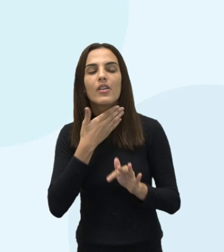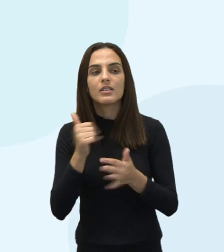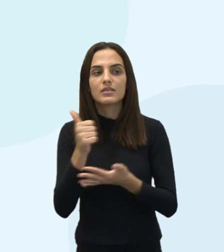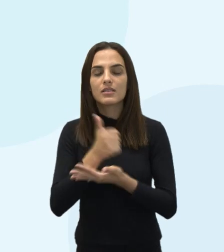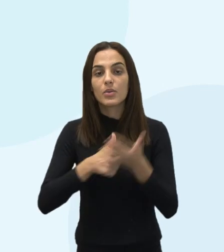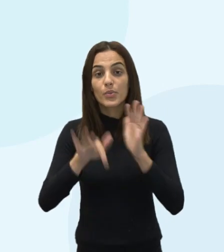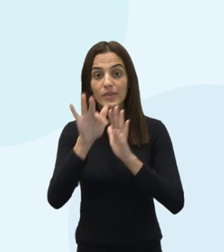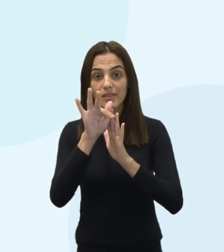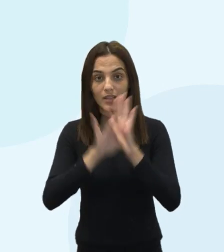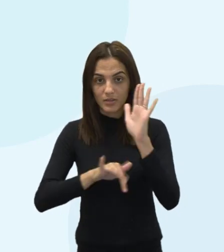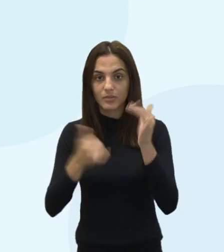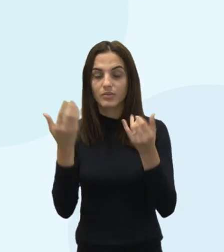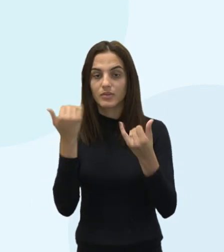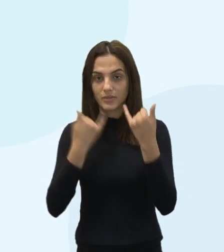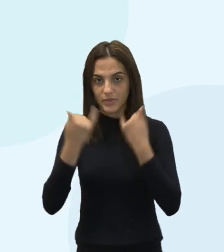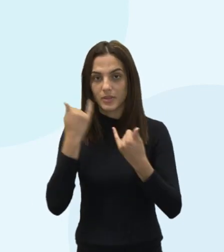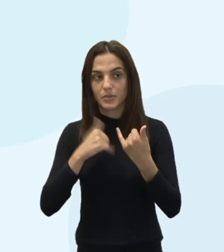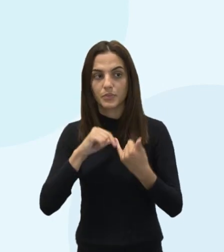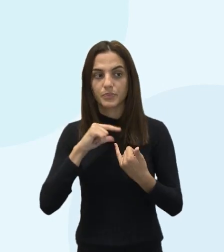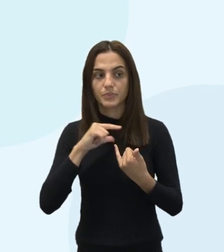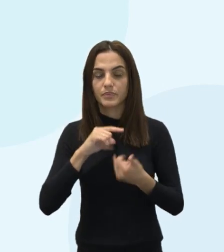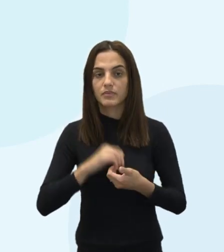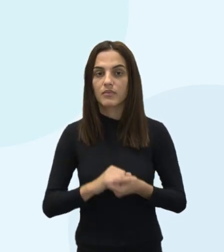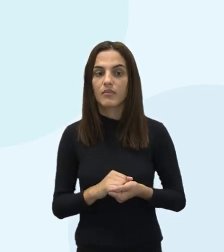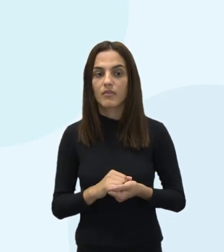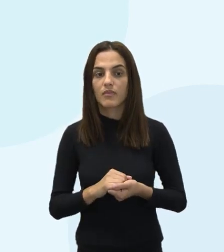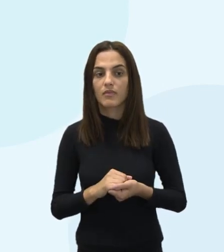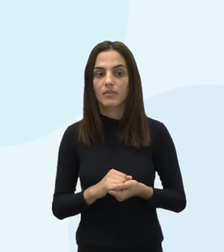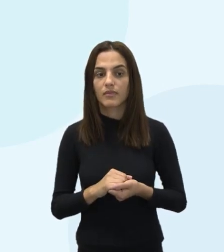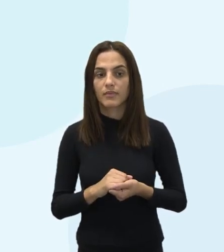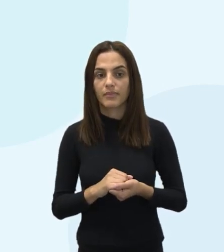texto informativo, né? Então,